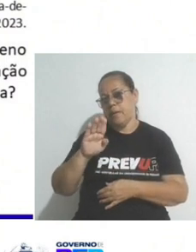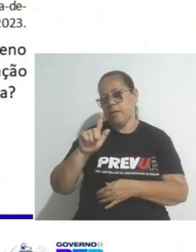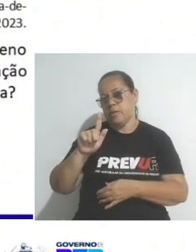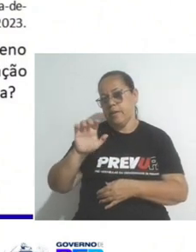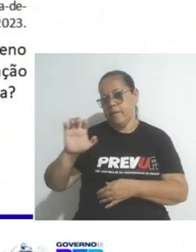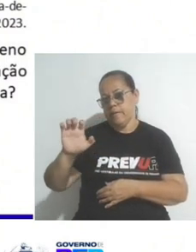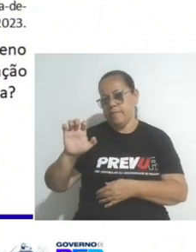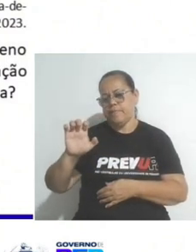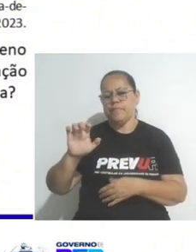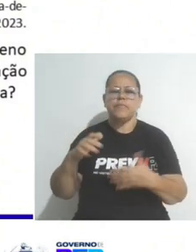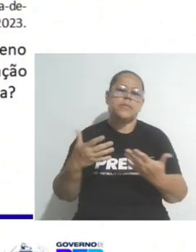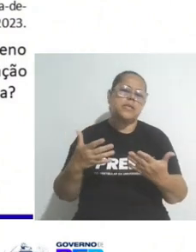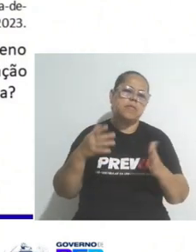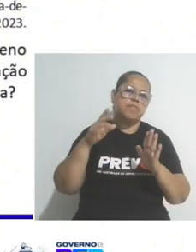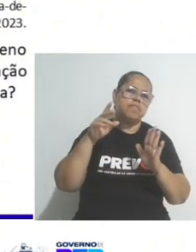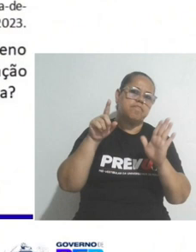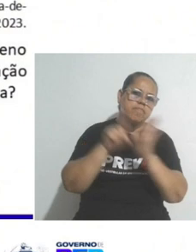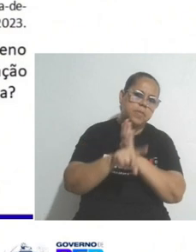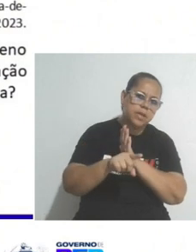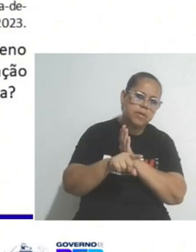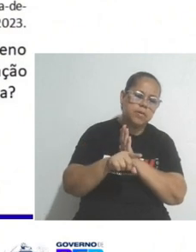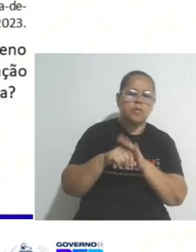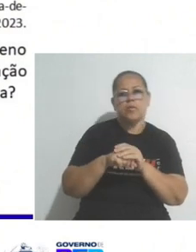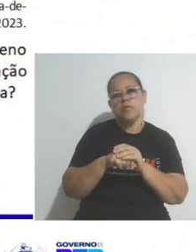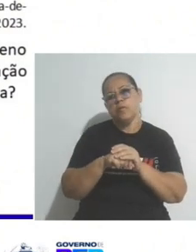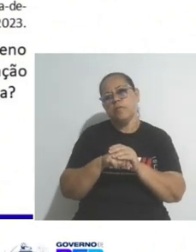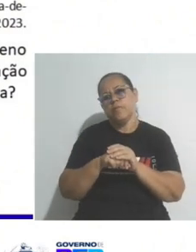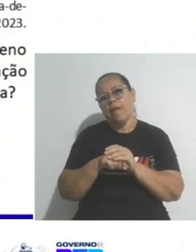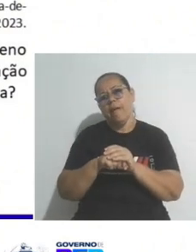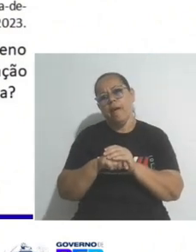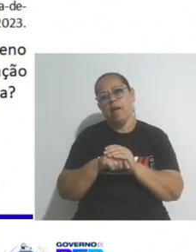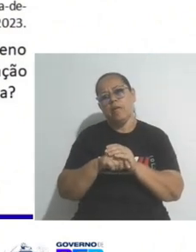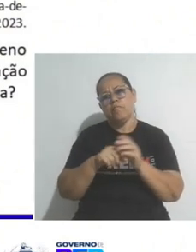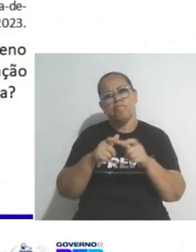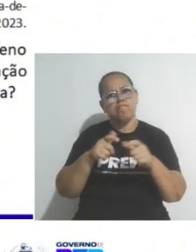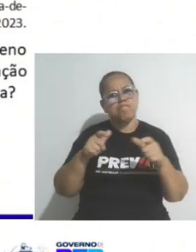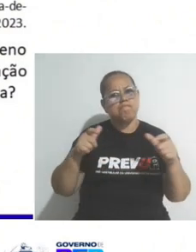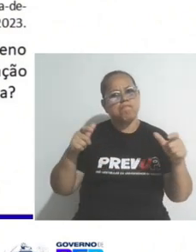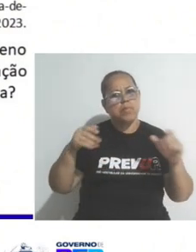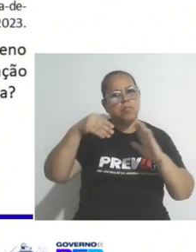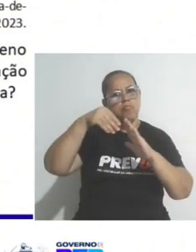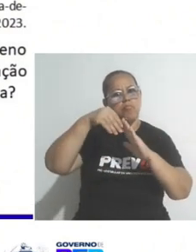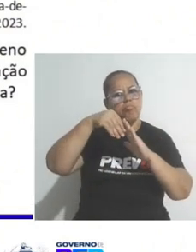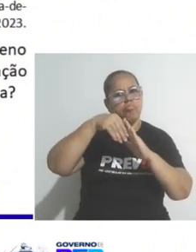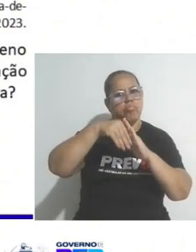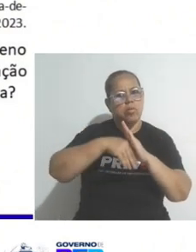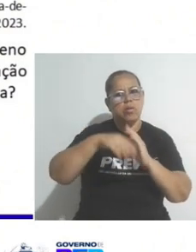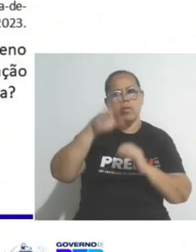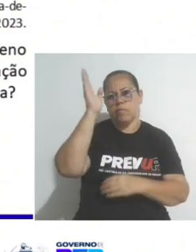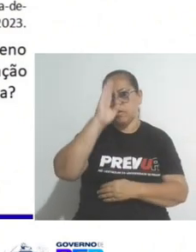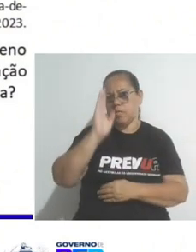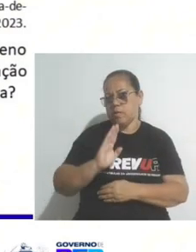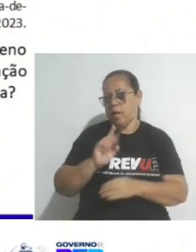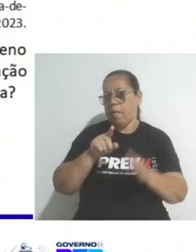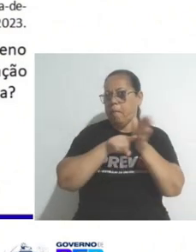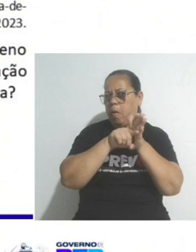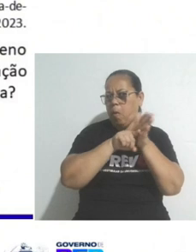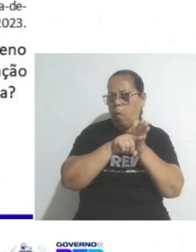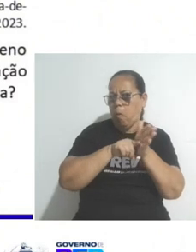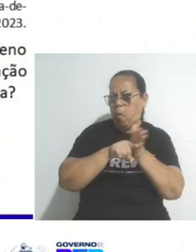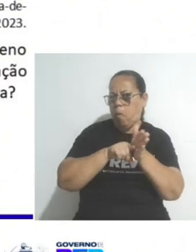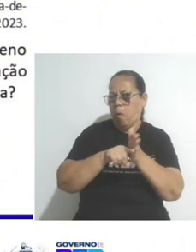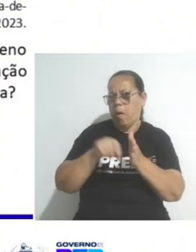a questão formula o baixo crescimento da população brasileira dado pelo censo